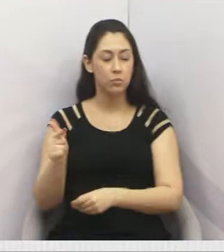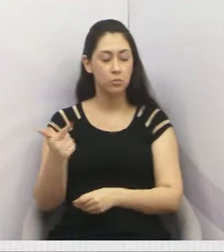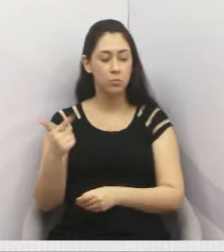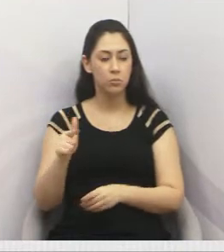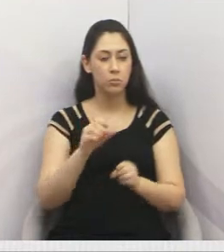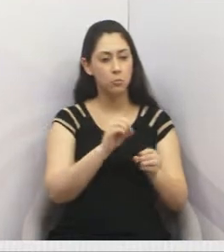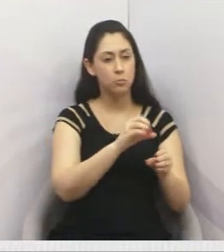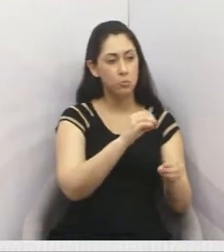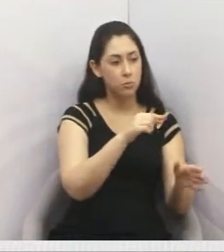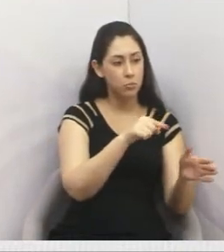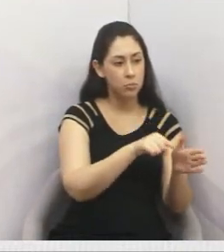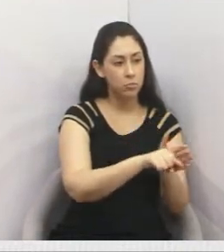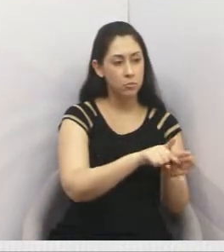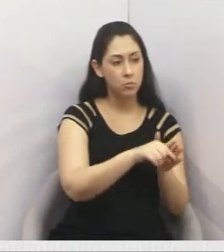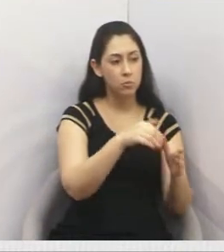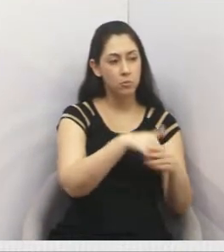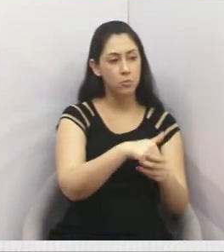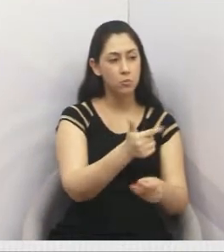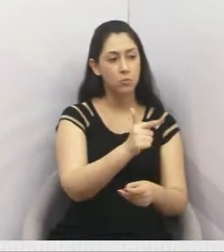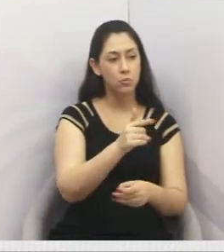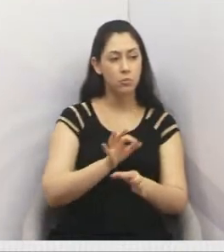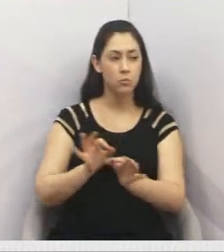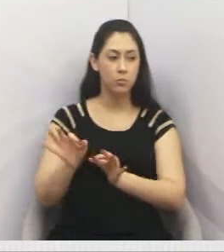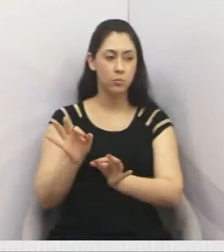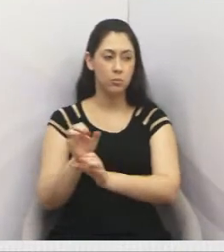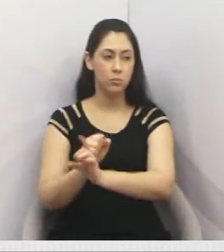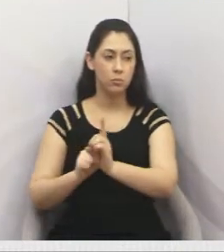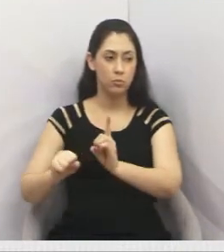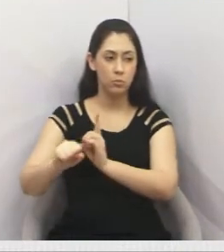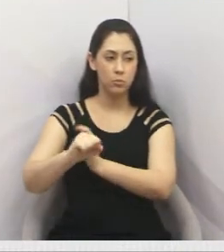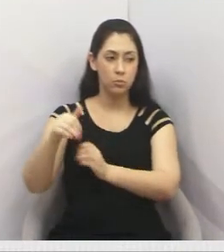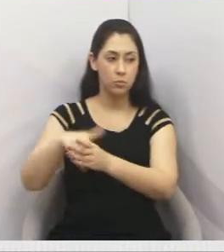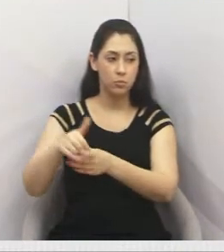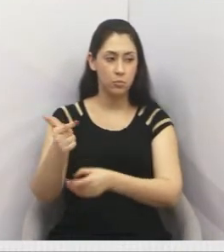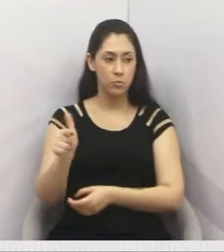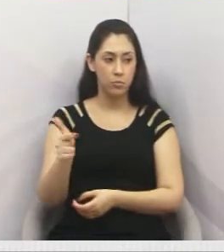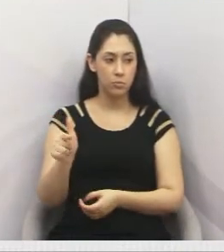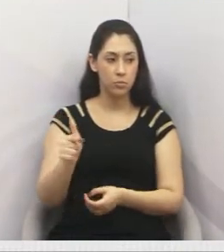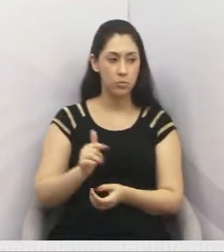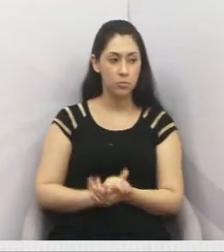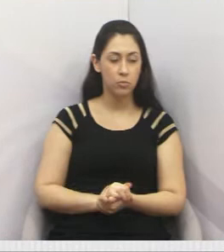entidades acadêmicas em branco e organização da sociedade civil em branco.